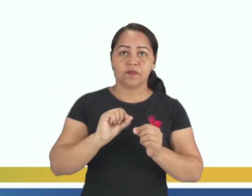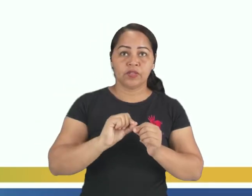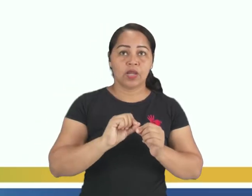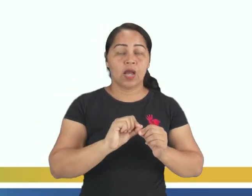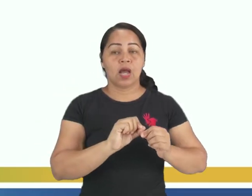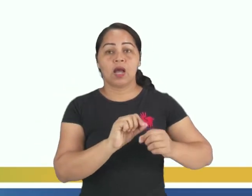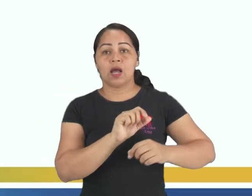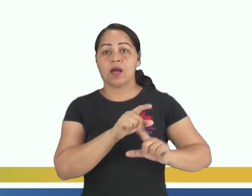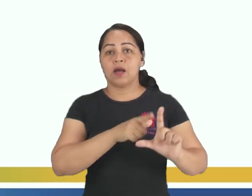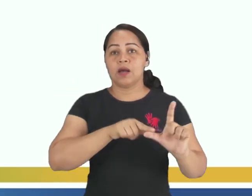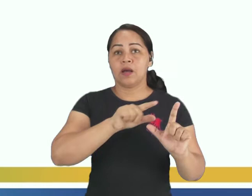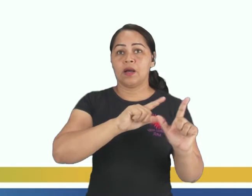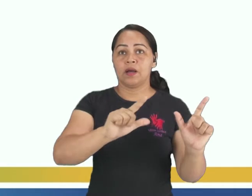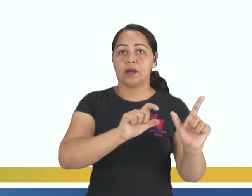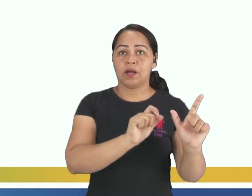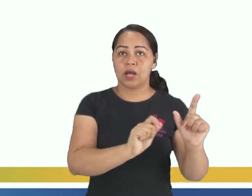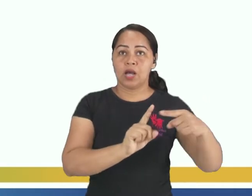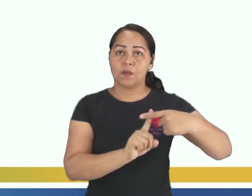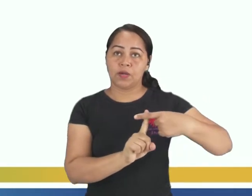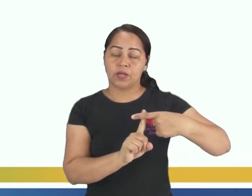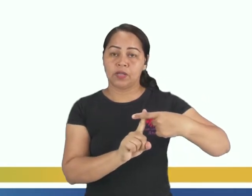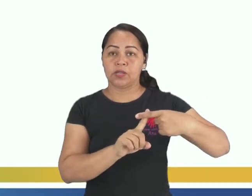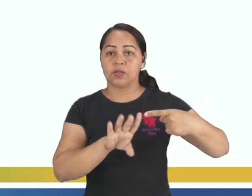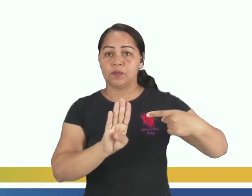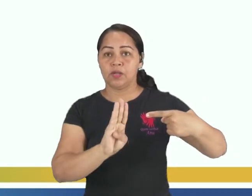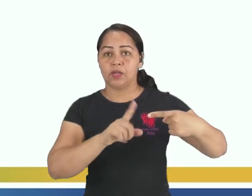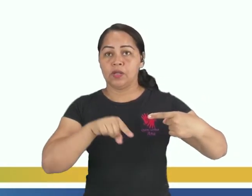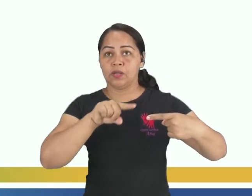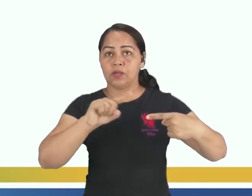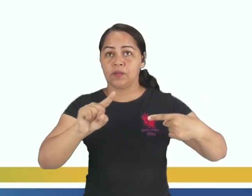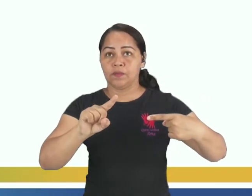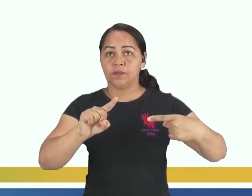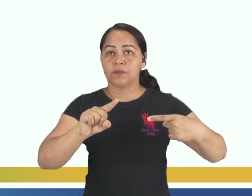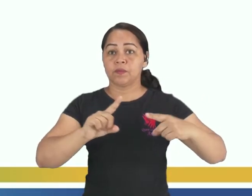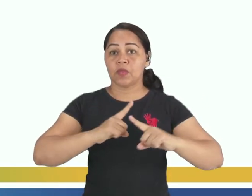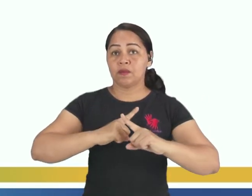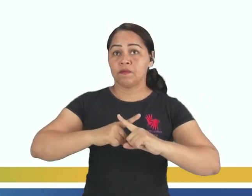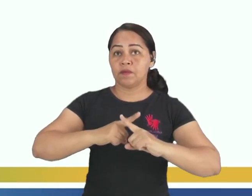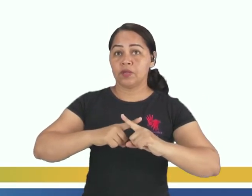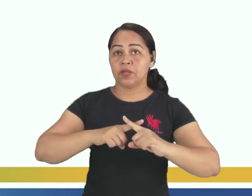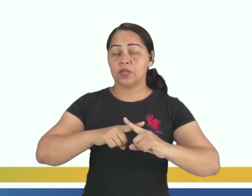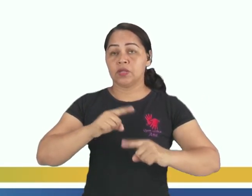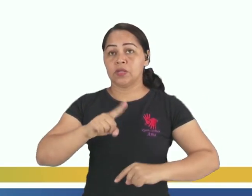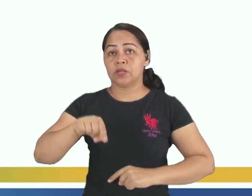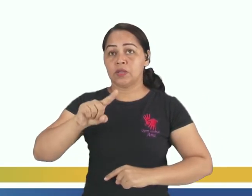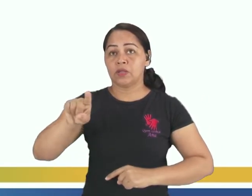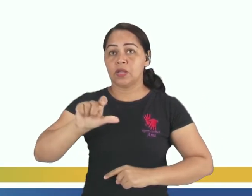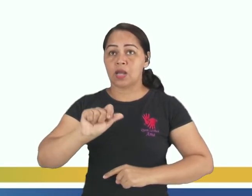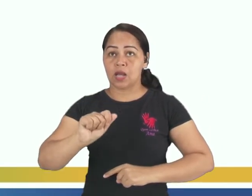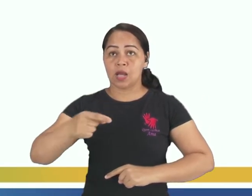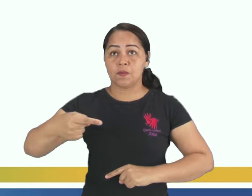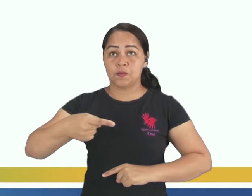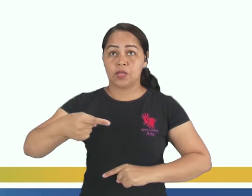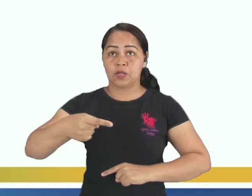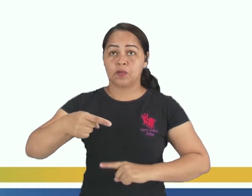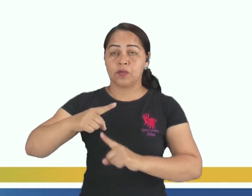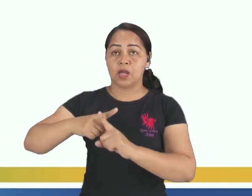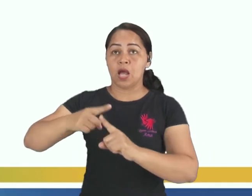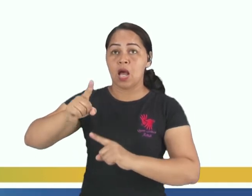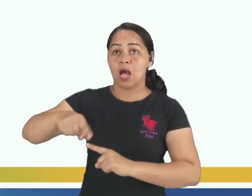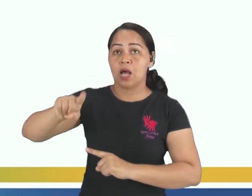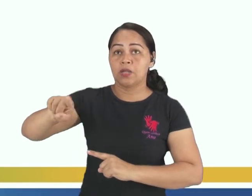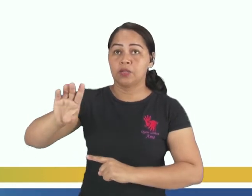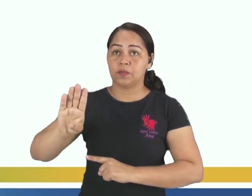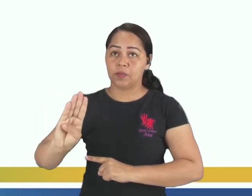direto usar esse resultado. Então, ó, se eu multiplicar aqui em cima e embaixo por raiz quadrada de 2